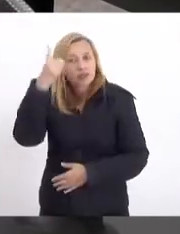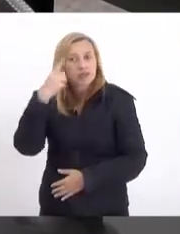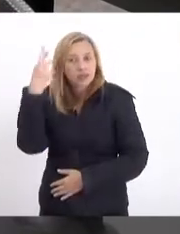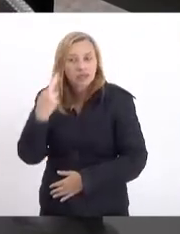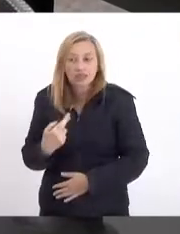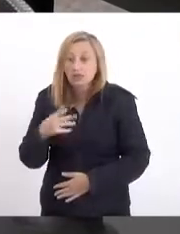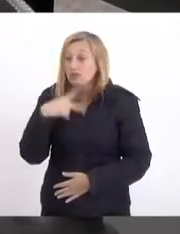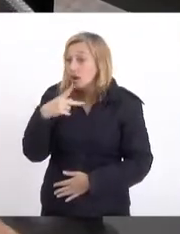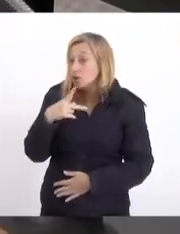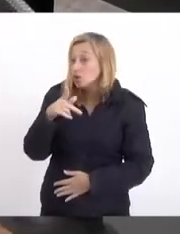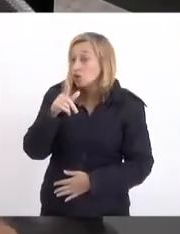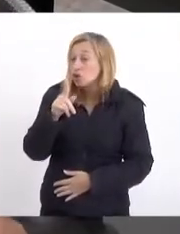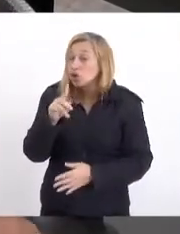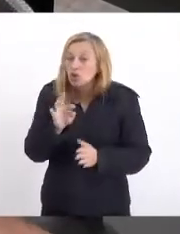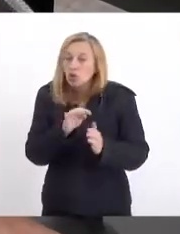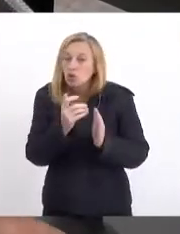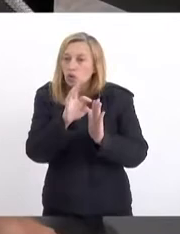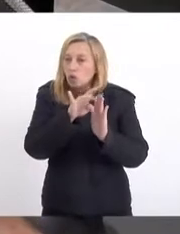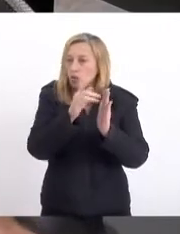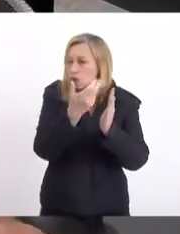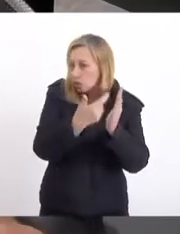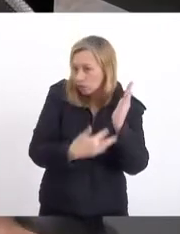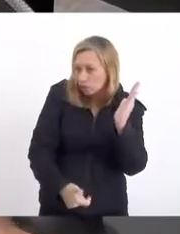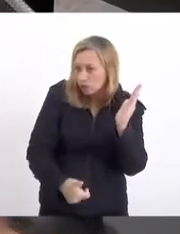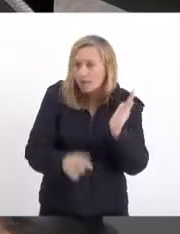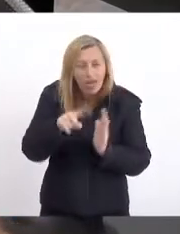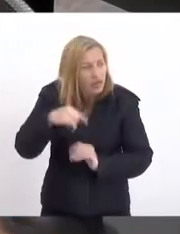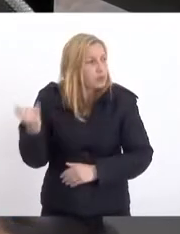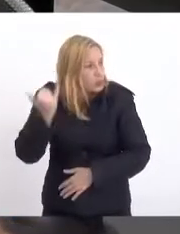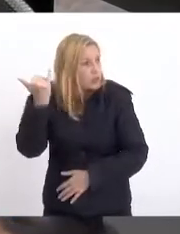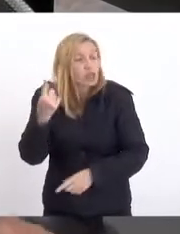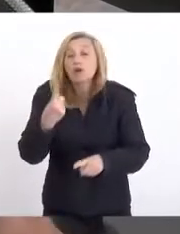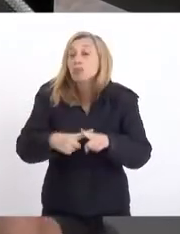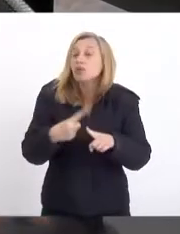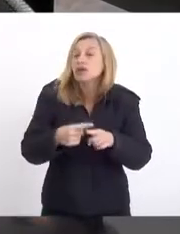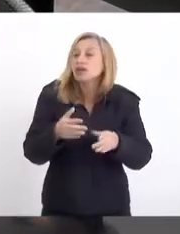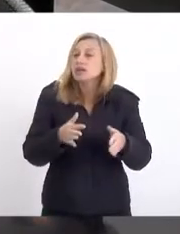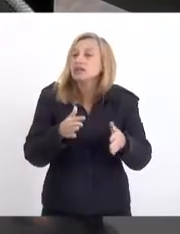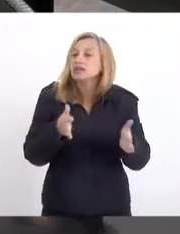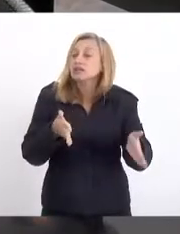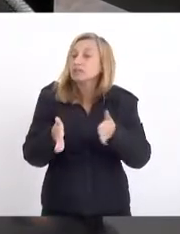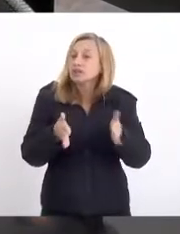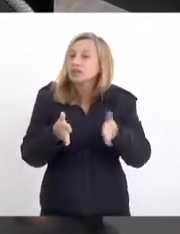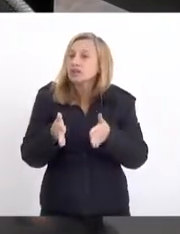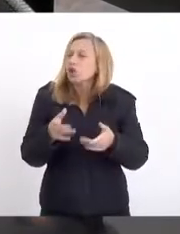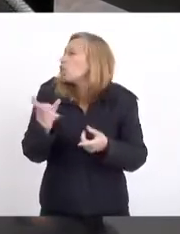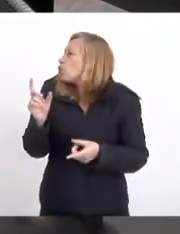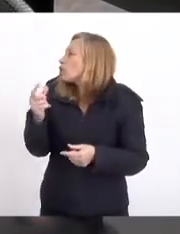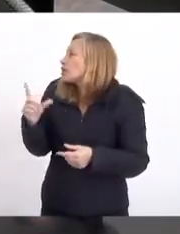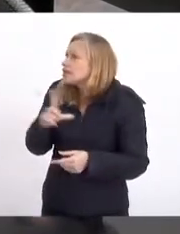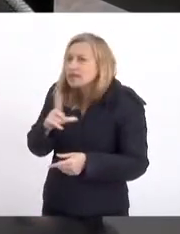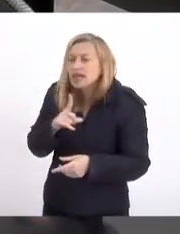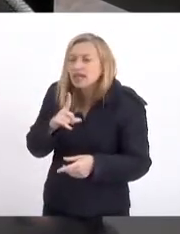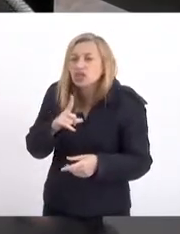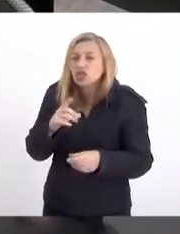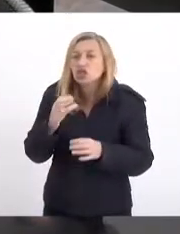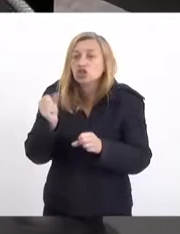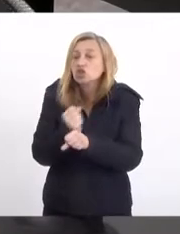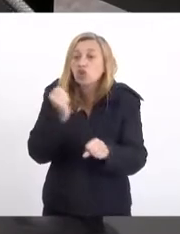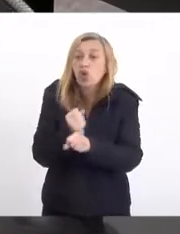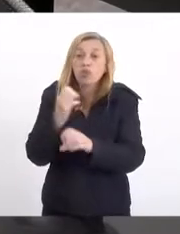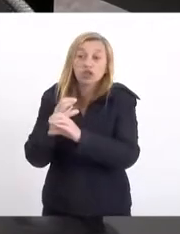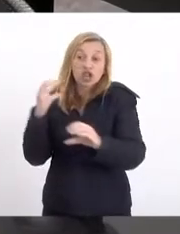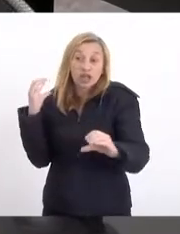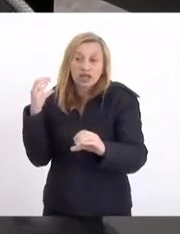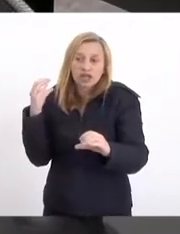um negócio de cronograma. É aqui importantíssimo, porque nas fases, aqui o que tem de obra de engenharia aqui, quase tudo é